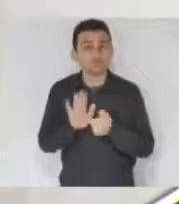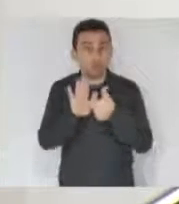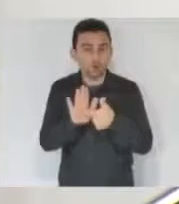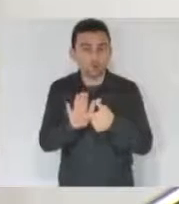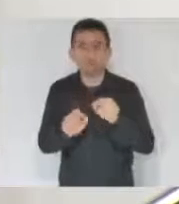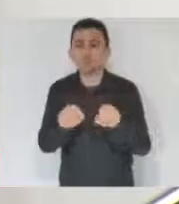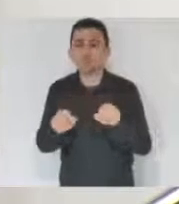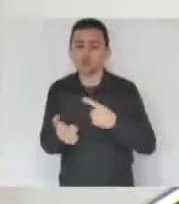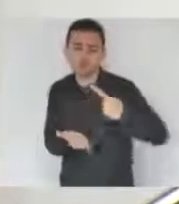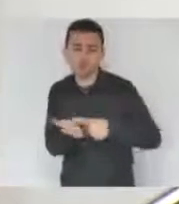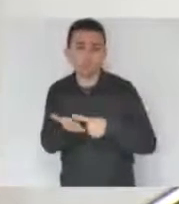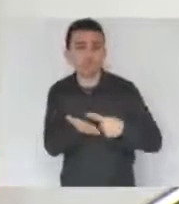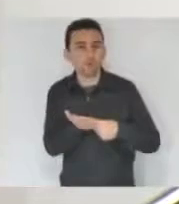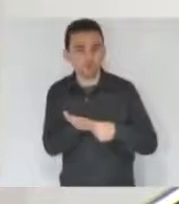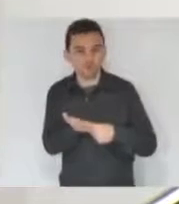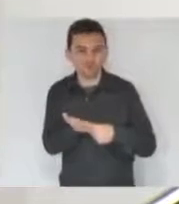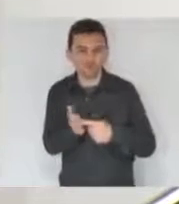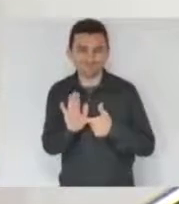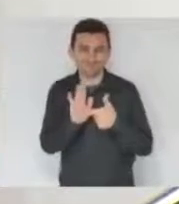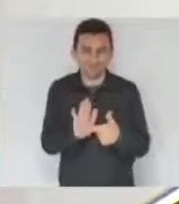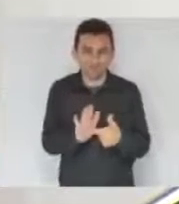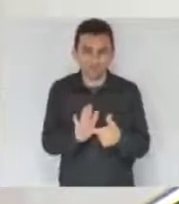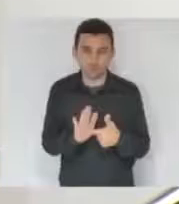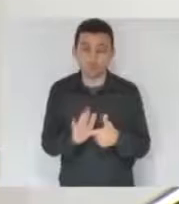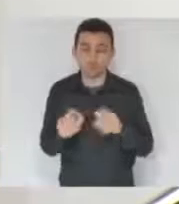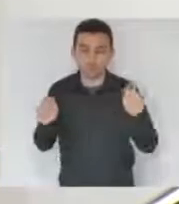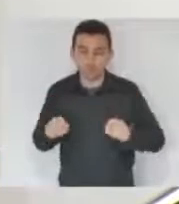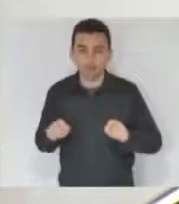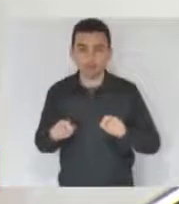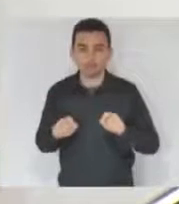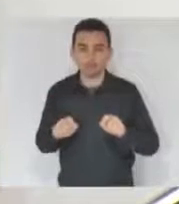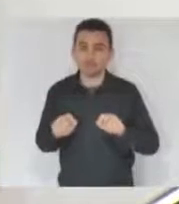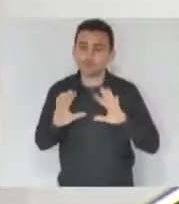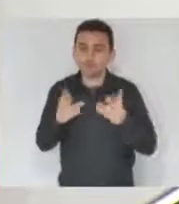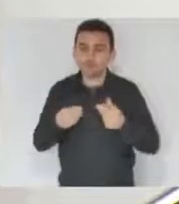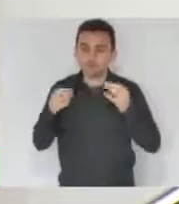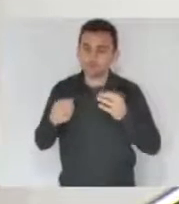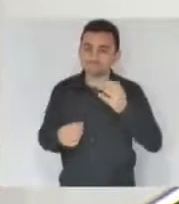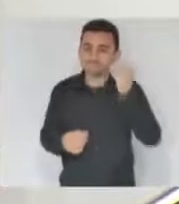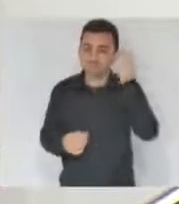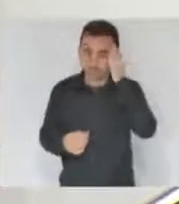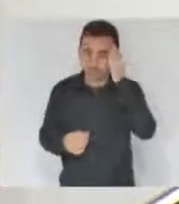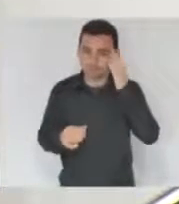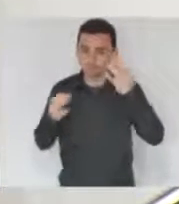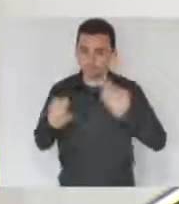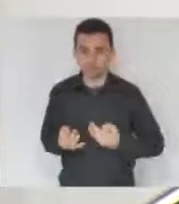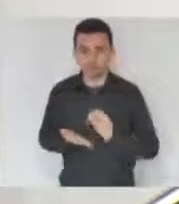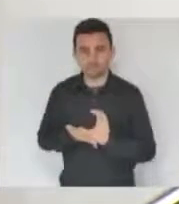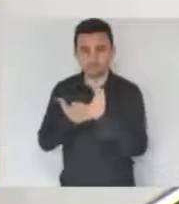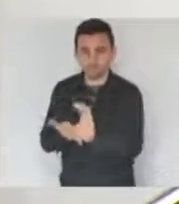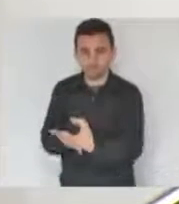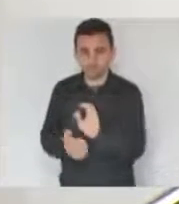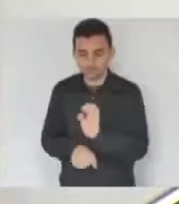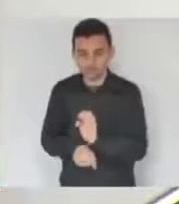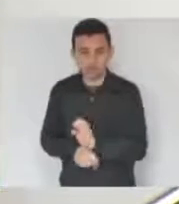combinado e consensado nesses ajustes, para que todos tenham a certeza de que estão investindo num Estado sério,